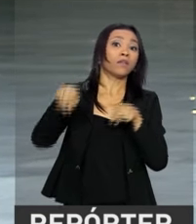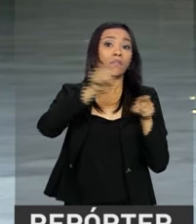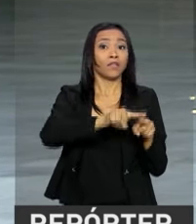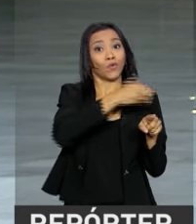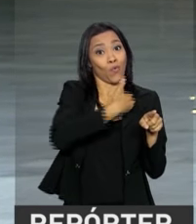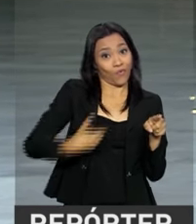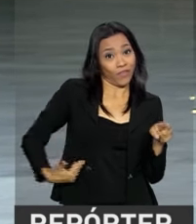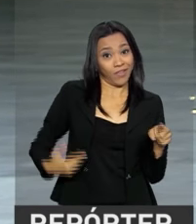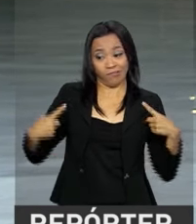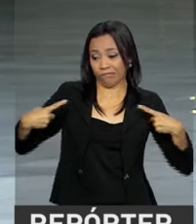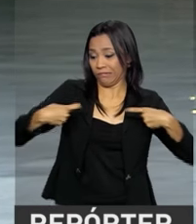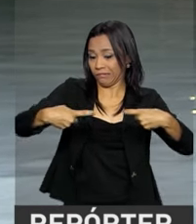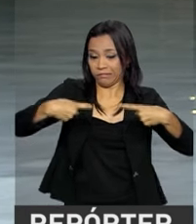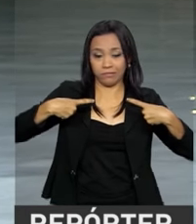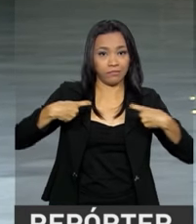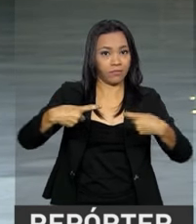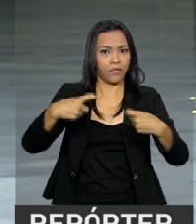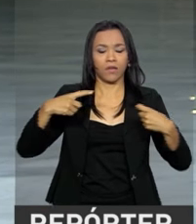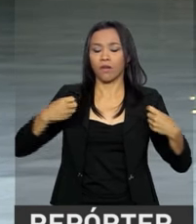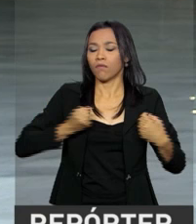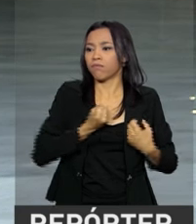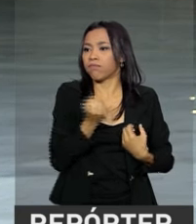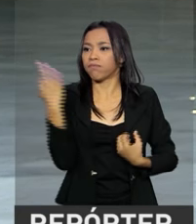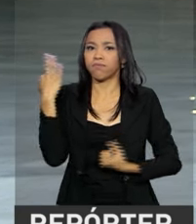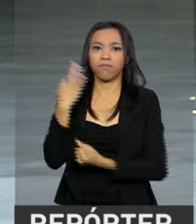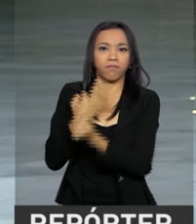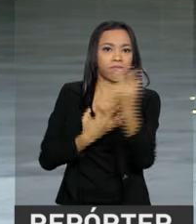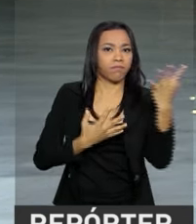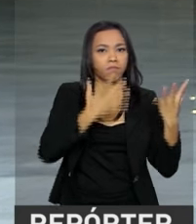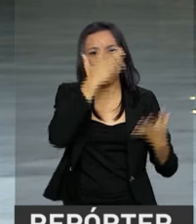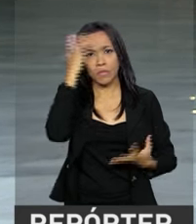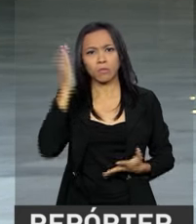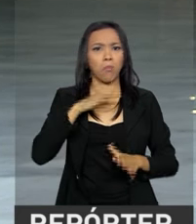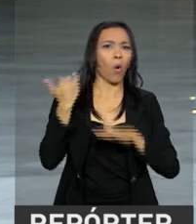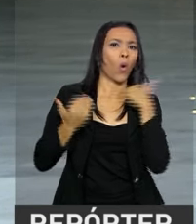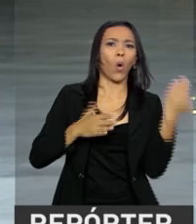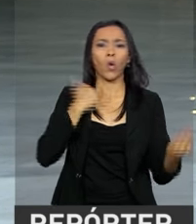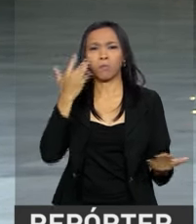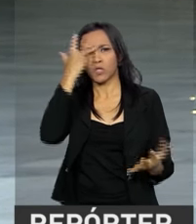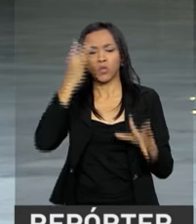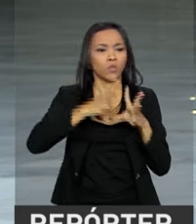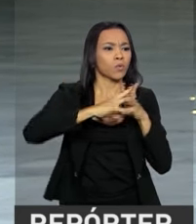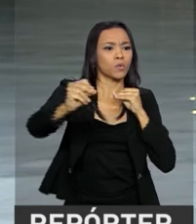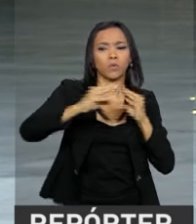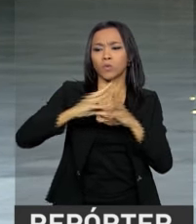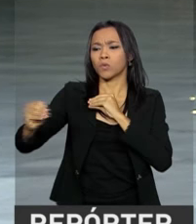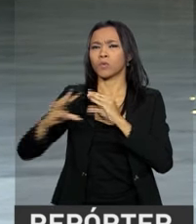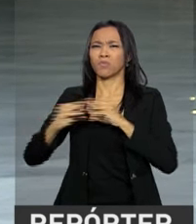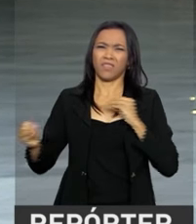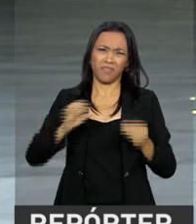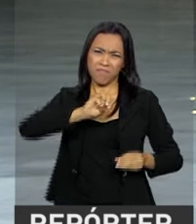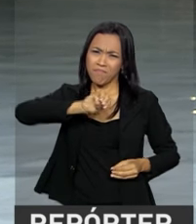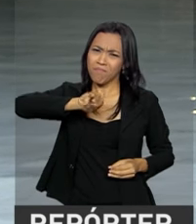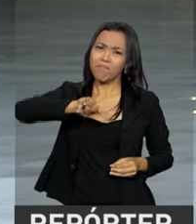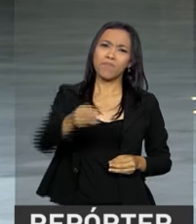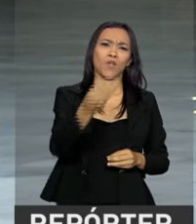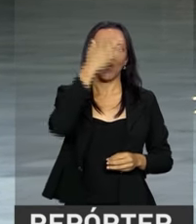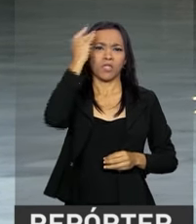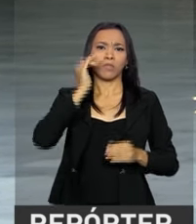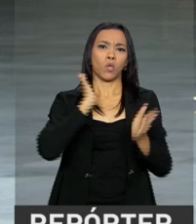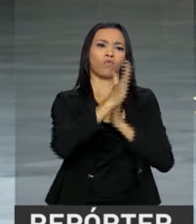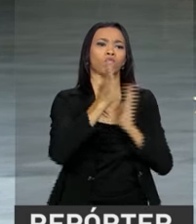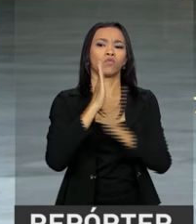governo. Esse conflito já deixou milhares de mortos, milhares de desaparecidos e milhões de deslocados